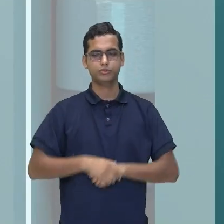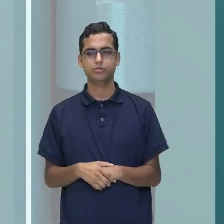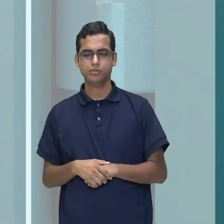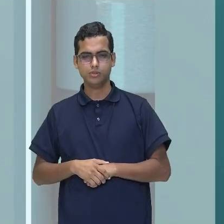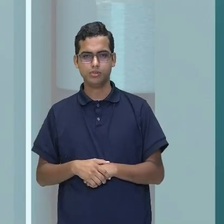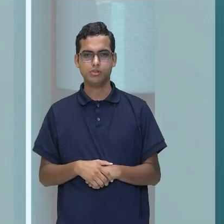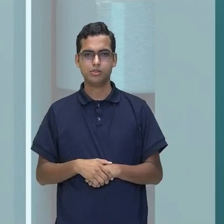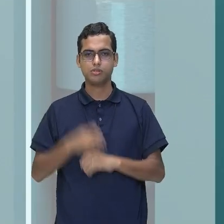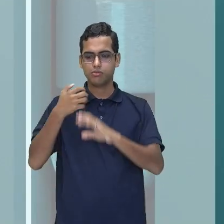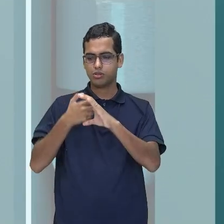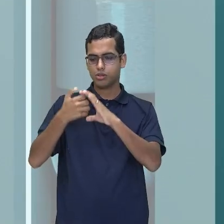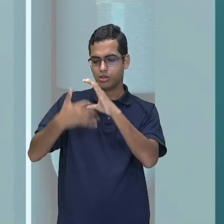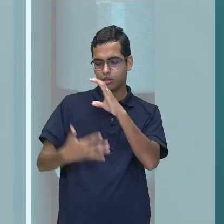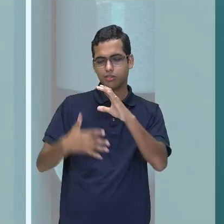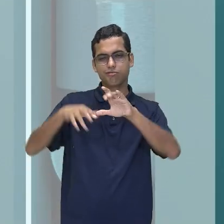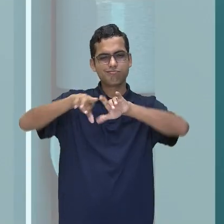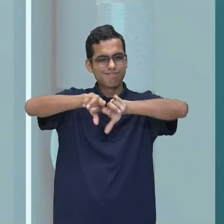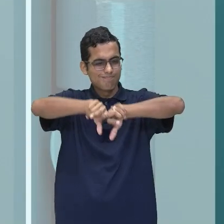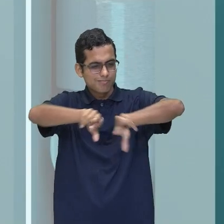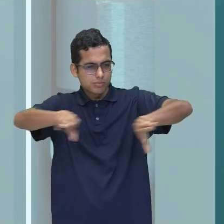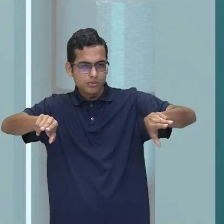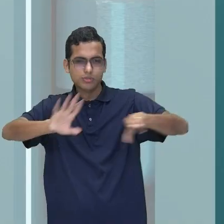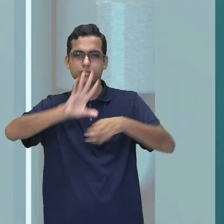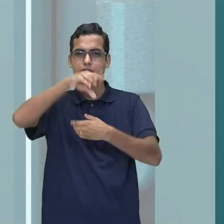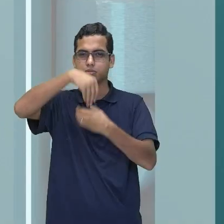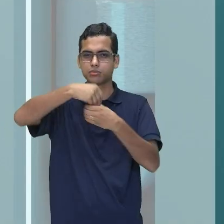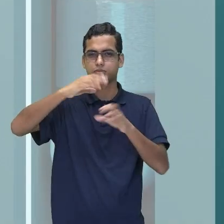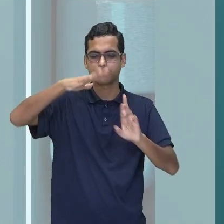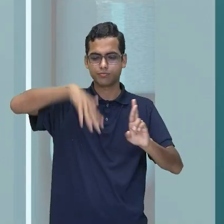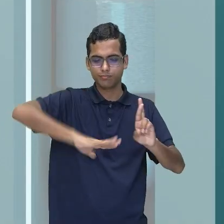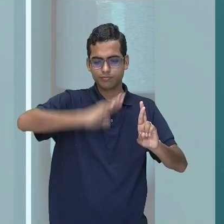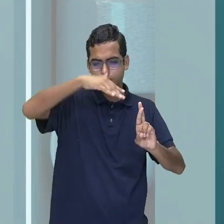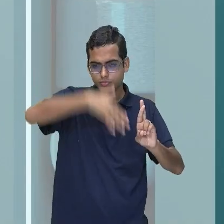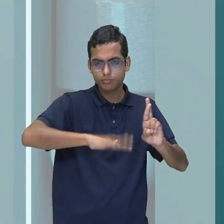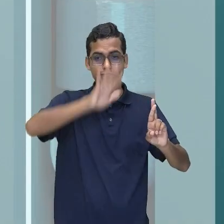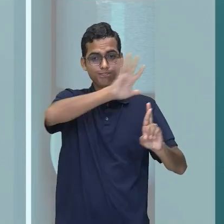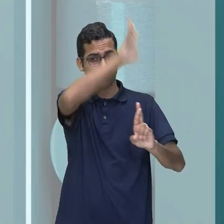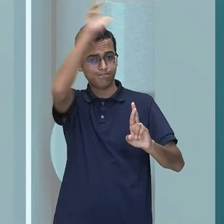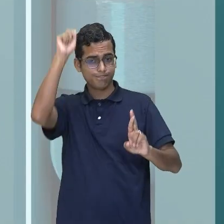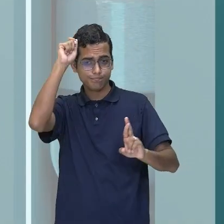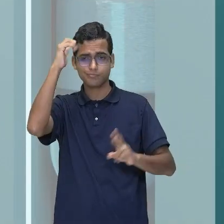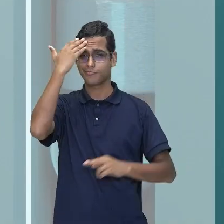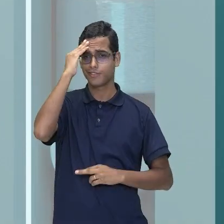diferenças, esses contextos, e é importante a gente entender isso. E por